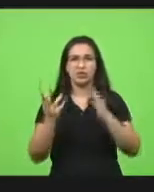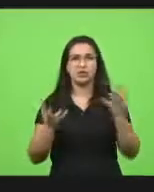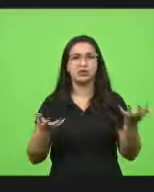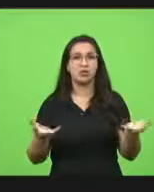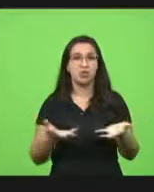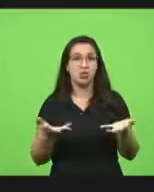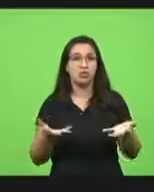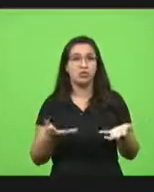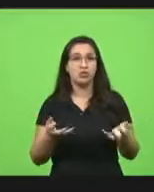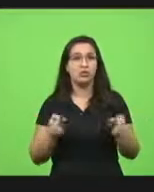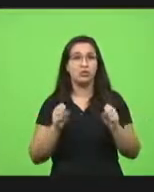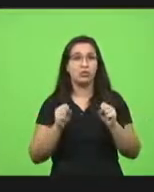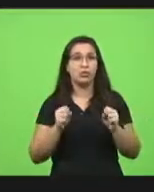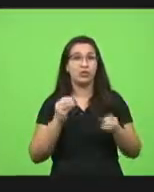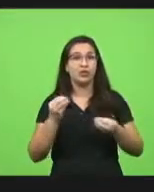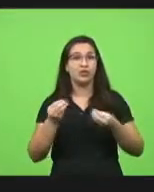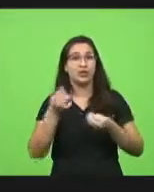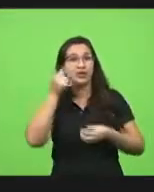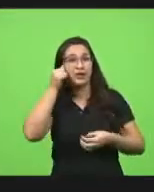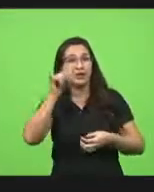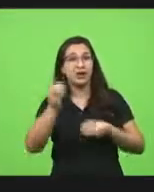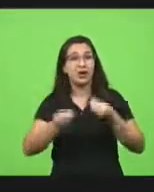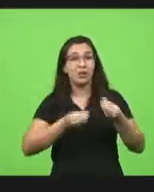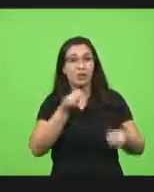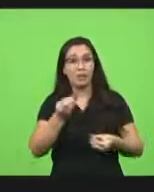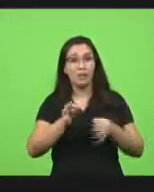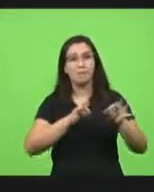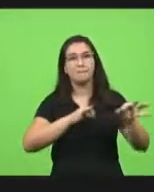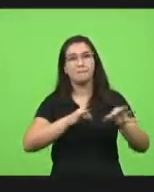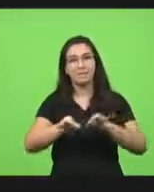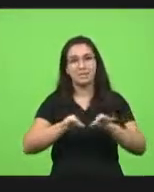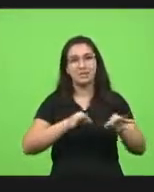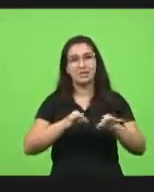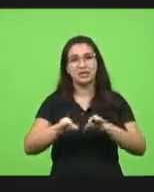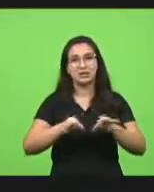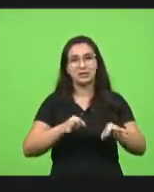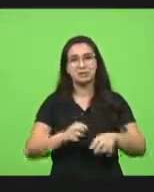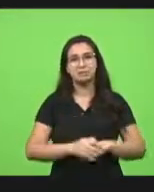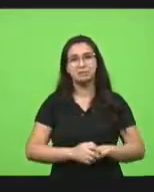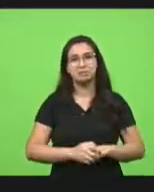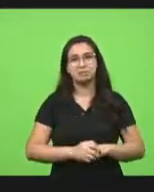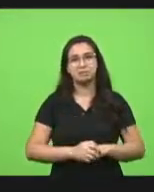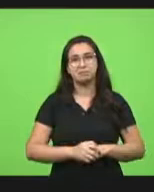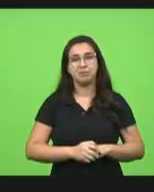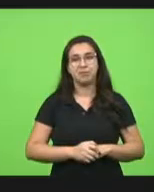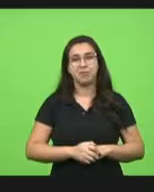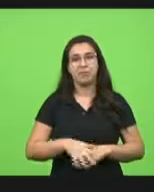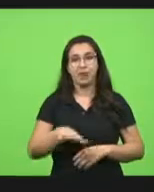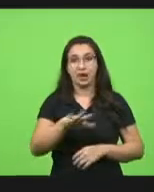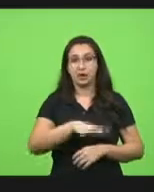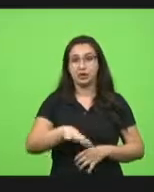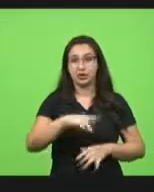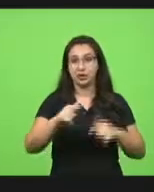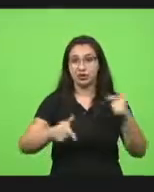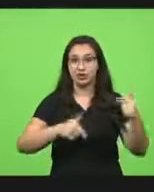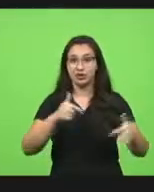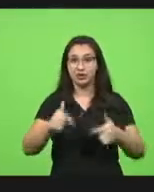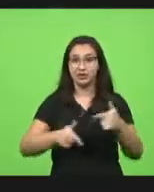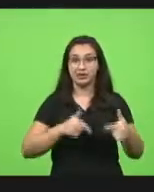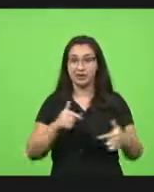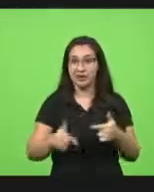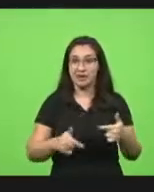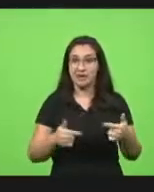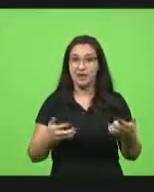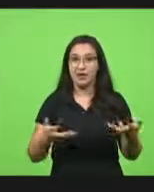com planejamento. Essa possibilidade que nos é estendida através do nosso trabalho, de estar trabalhando